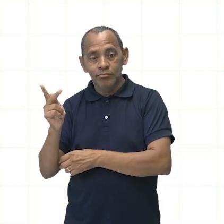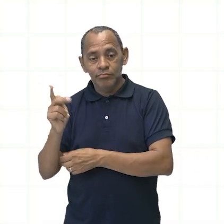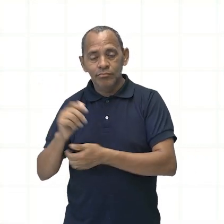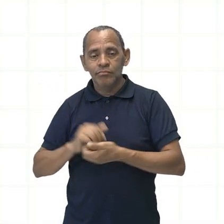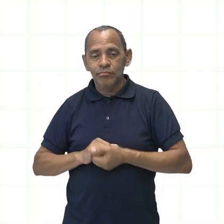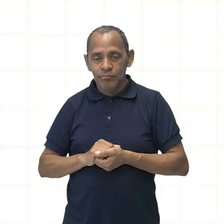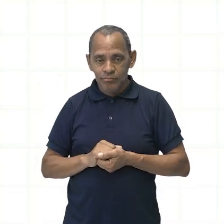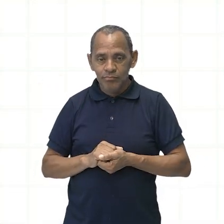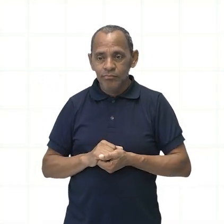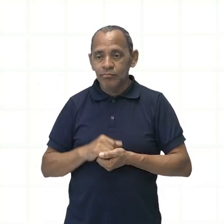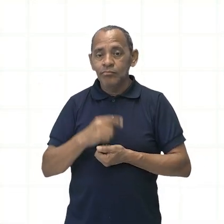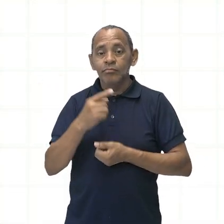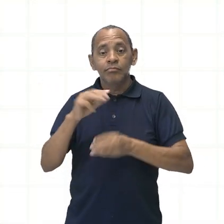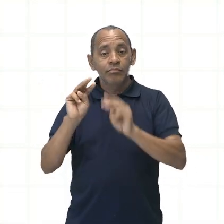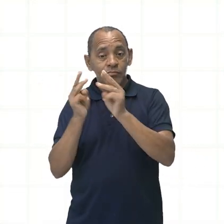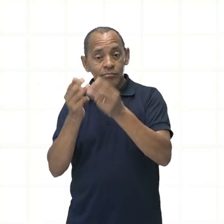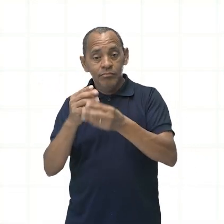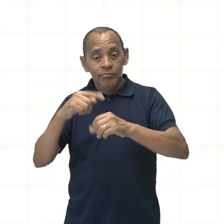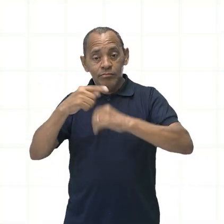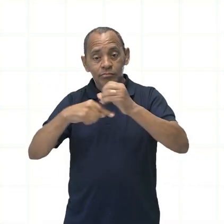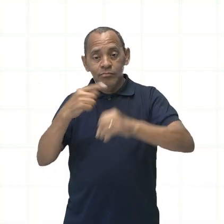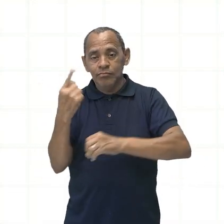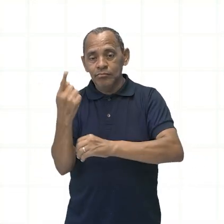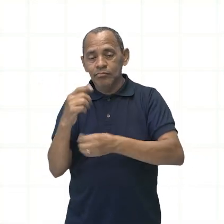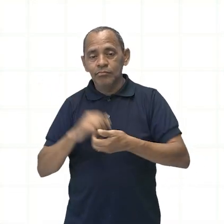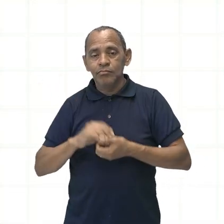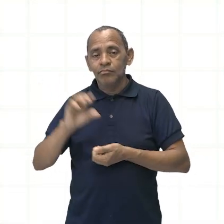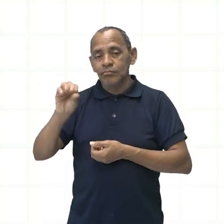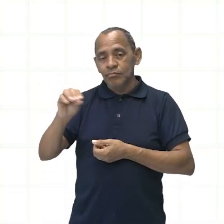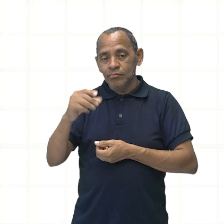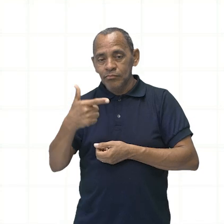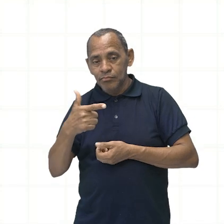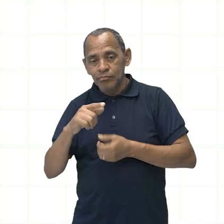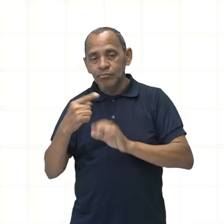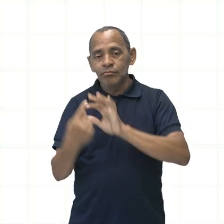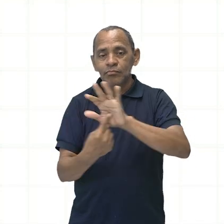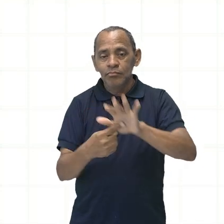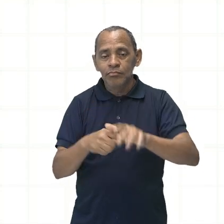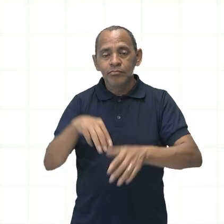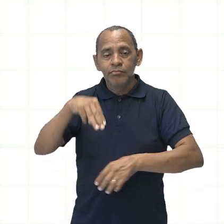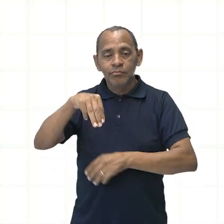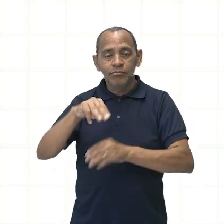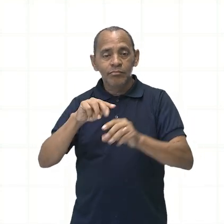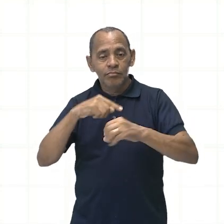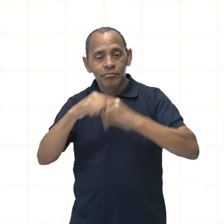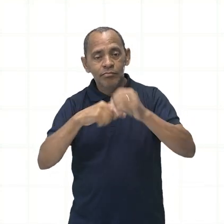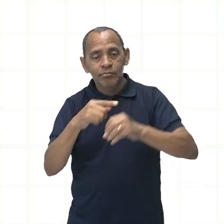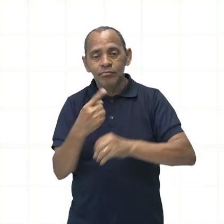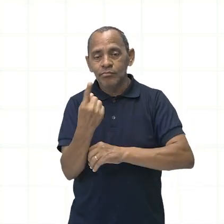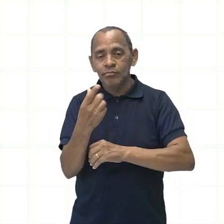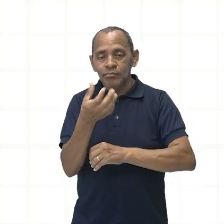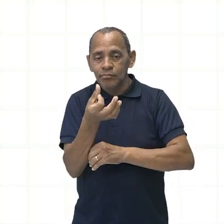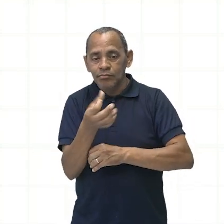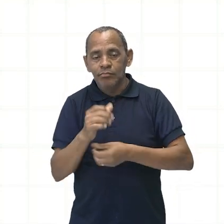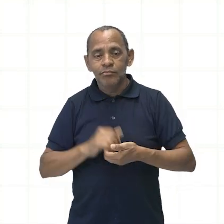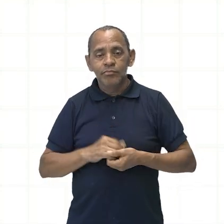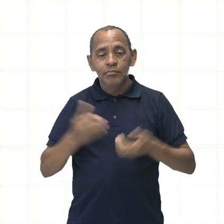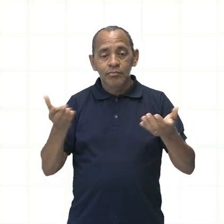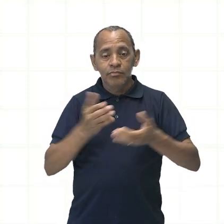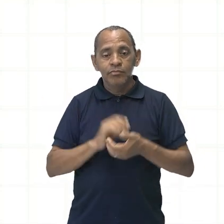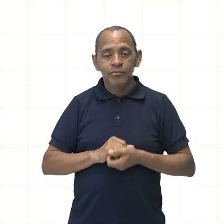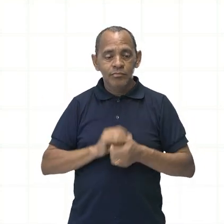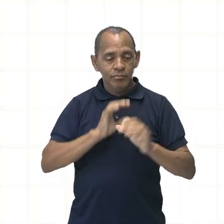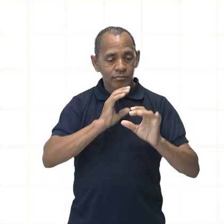massa atômica 1. Massa atômica do oxigênio apresenta massa atômica 16. E agora nós